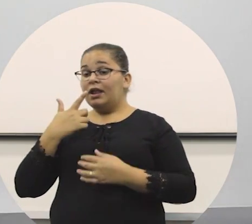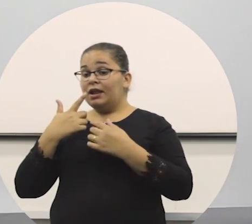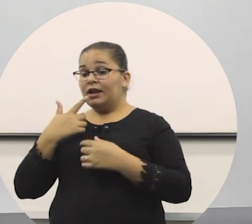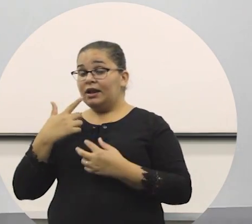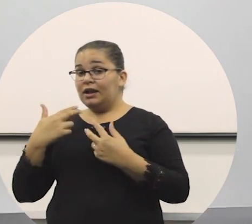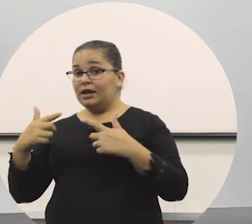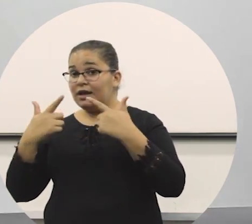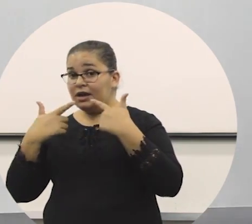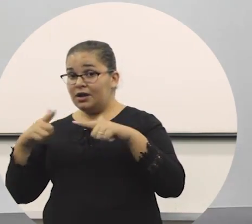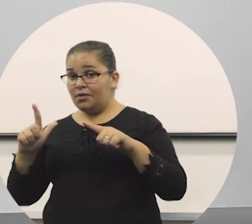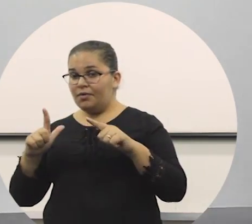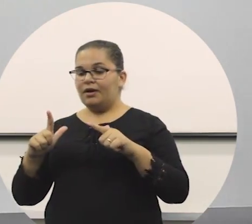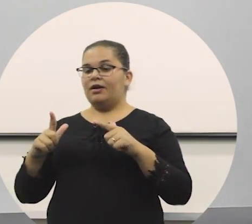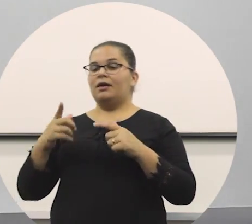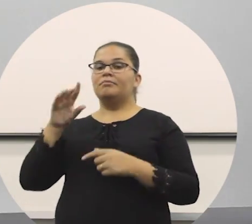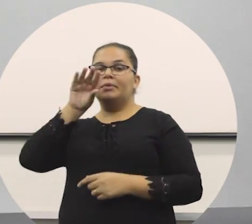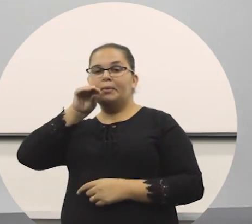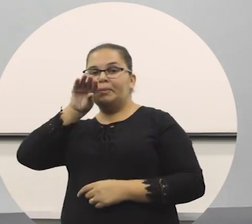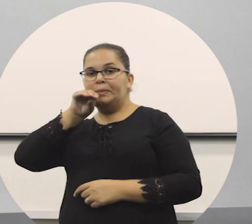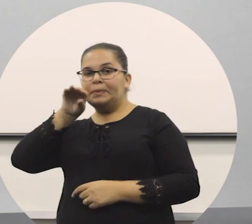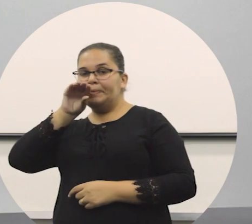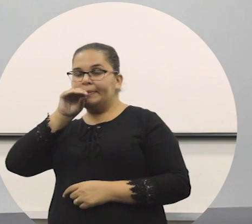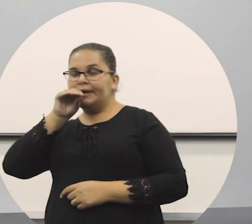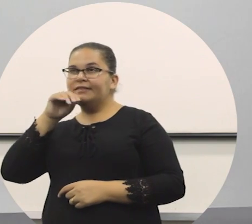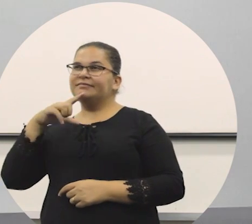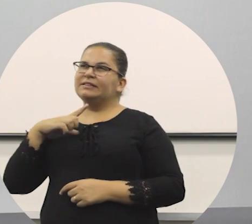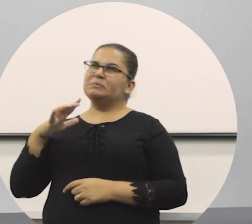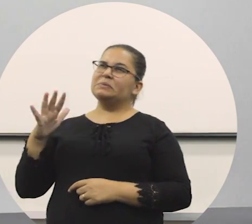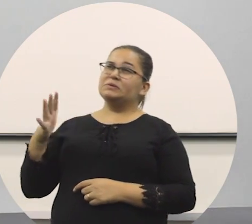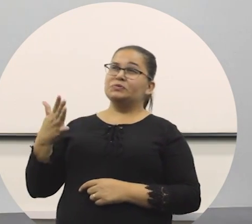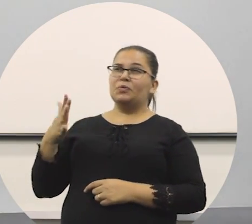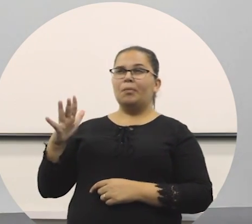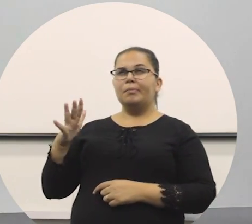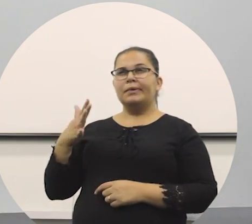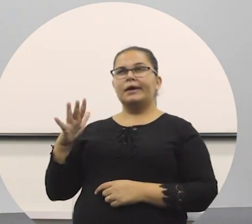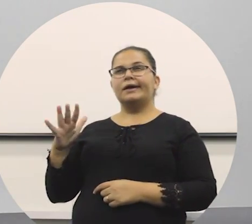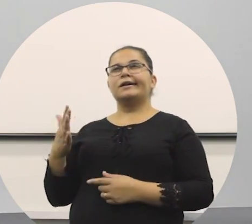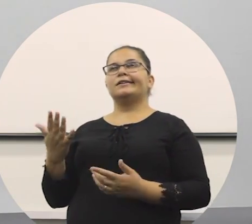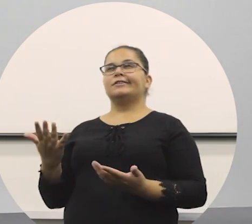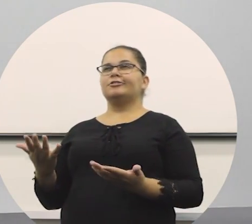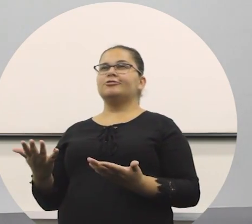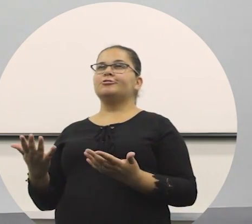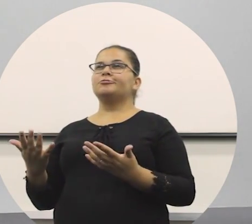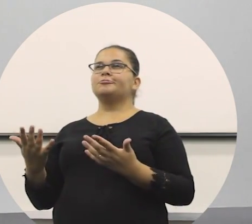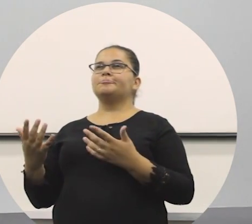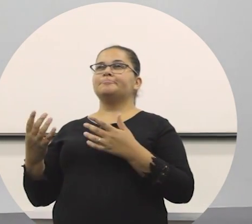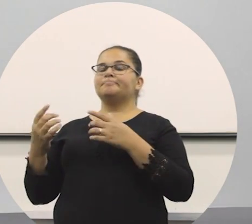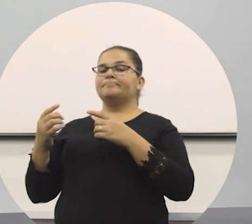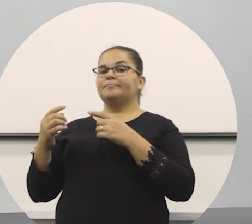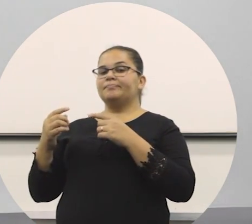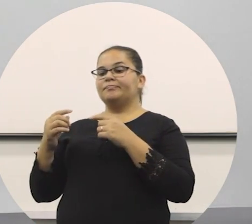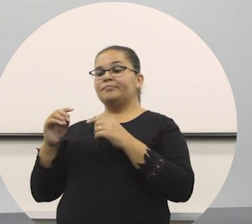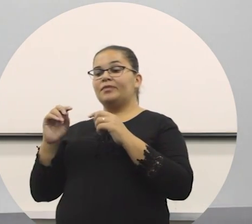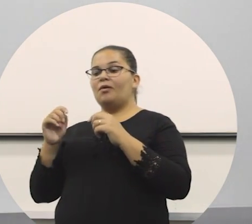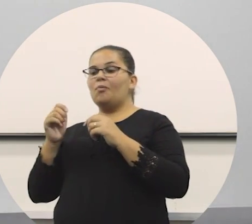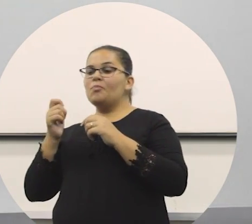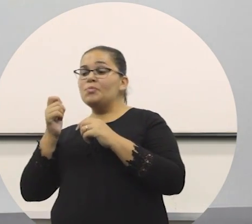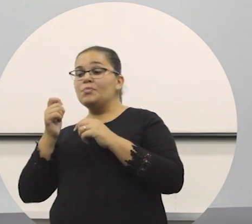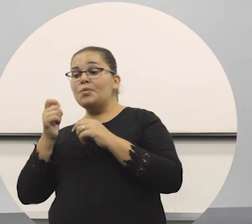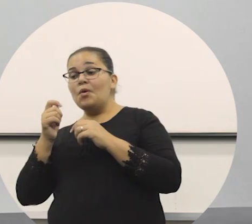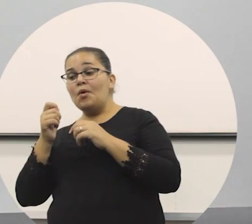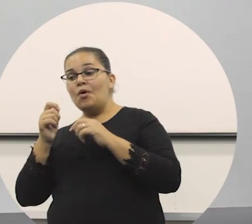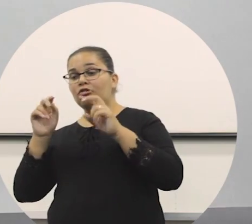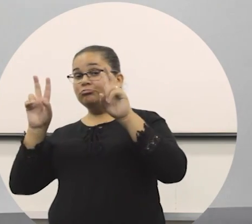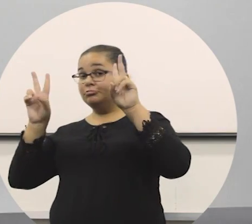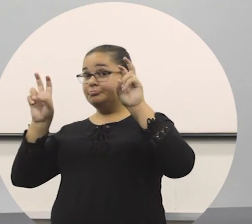oral, eu tenho mais ou menos uma organização de poucos, entre aspas, tá, pessoal? De